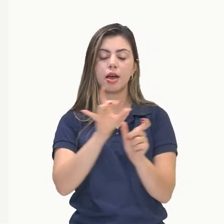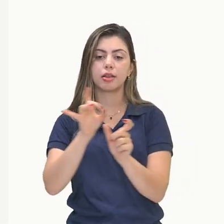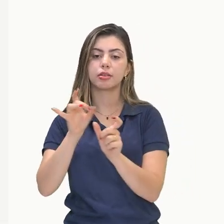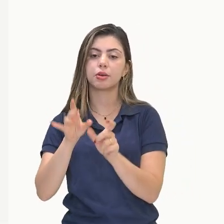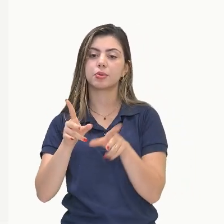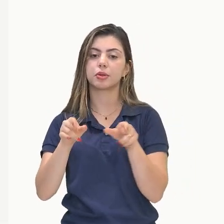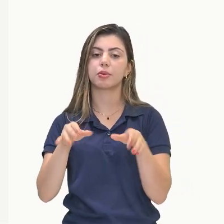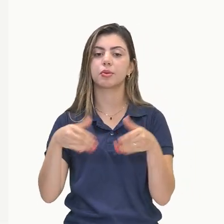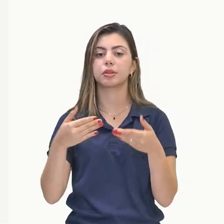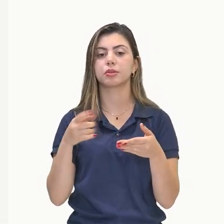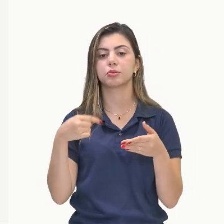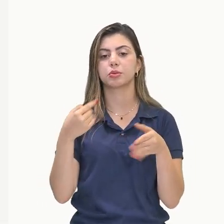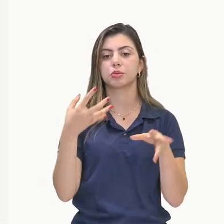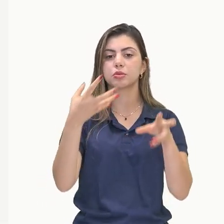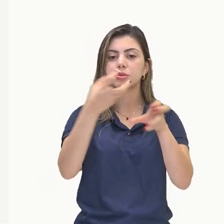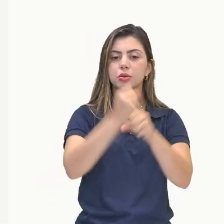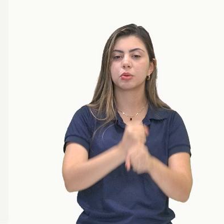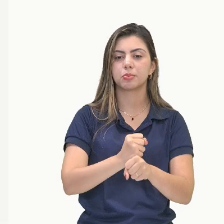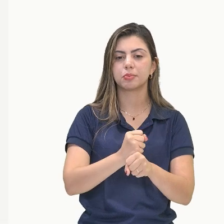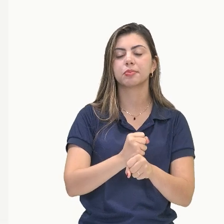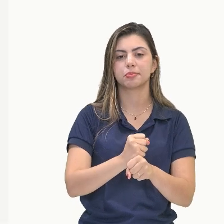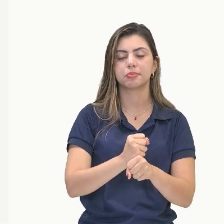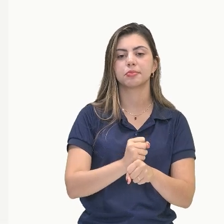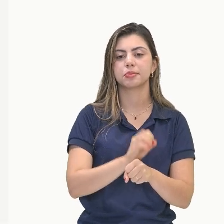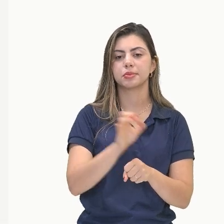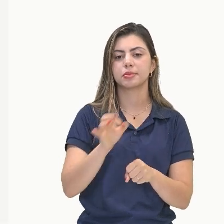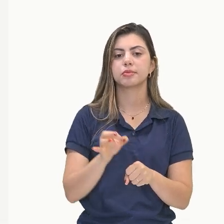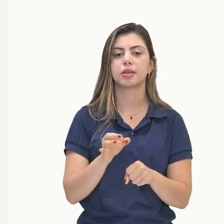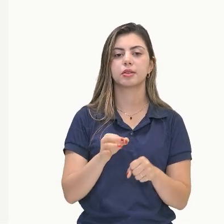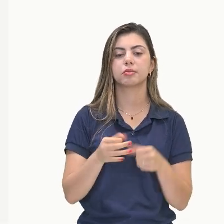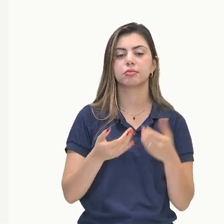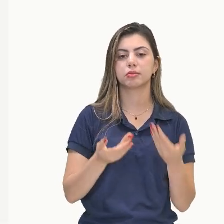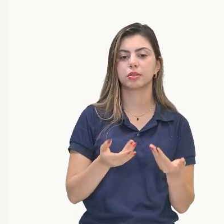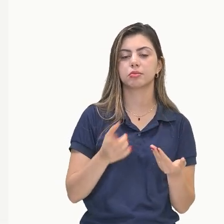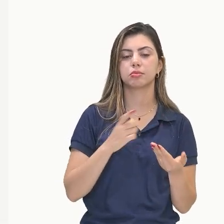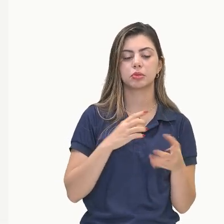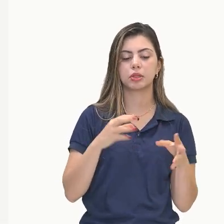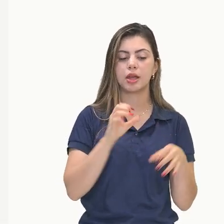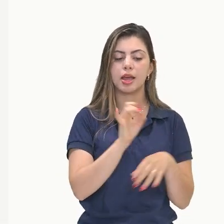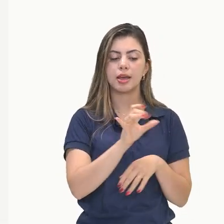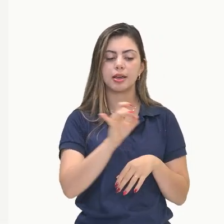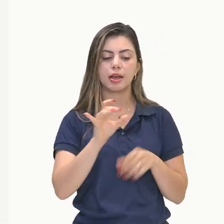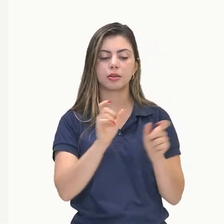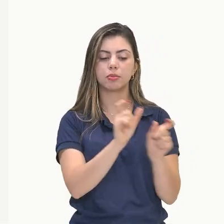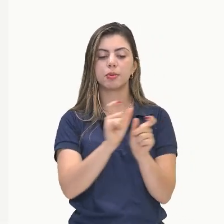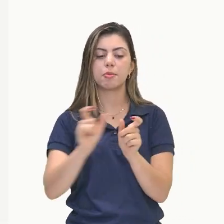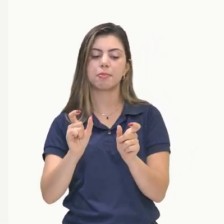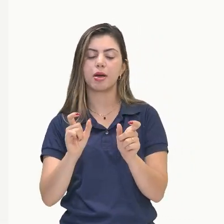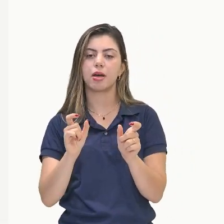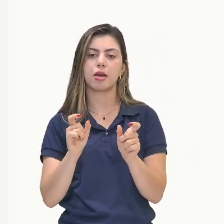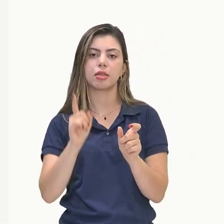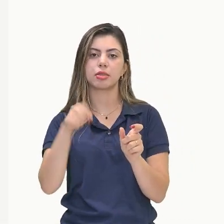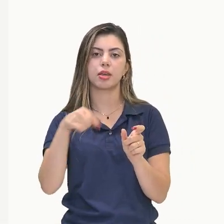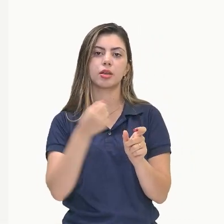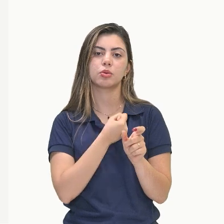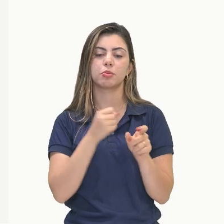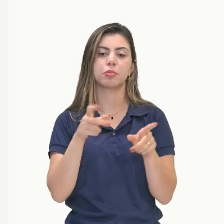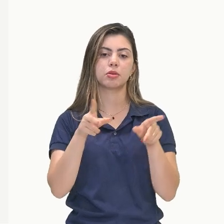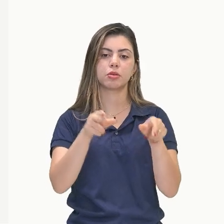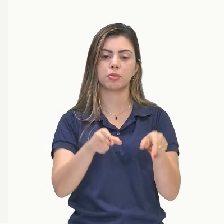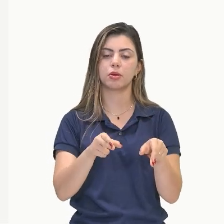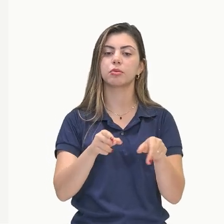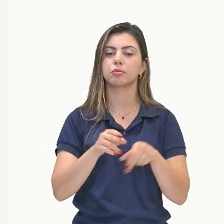aqui que a carga total é igual à carga no primeiro capacitor, que é igual à carga no segundo capacitor, que é igual à carga no terceiro